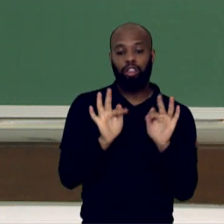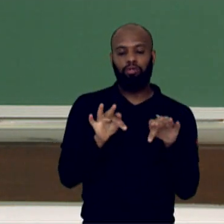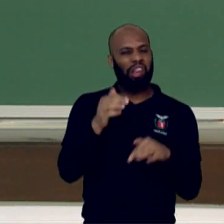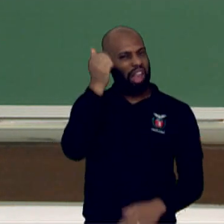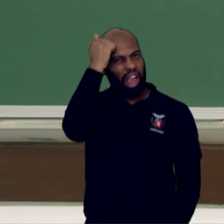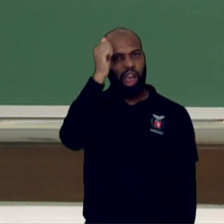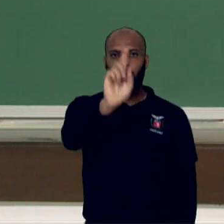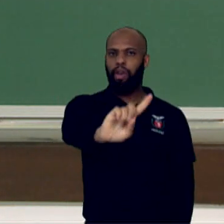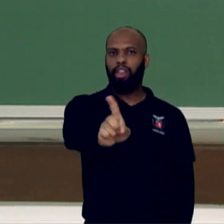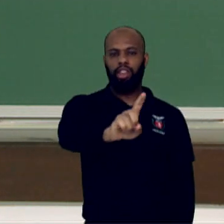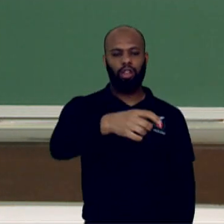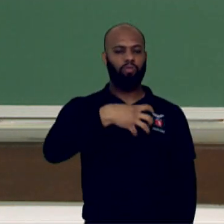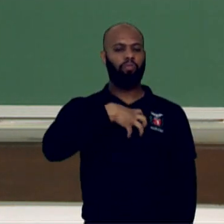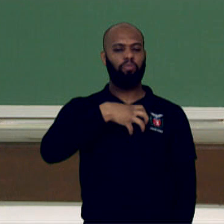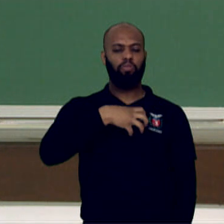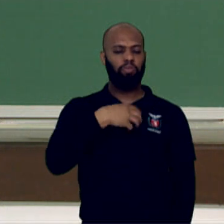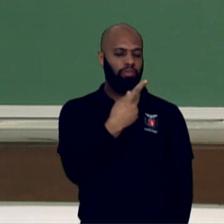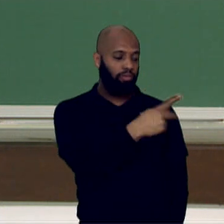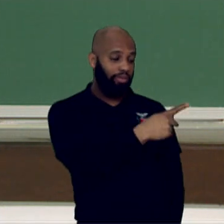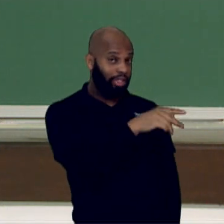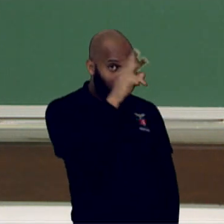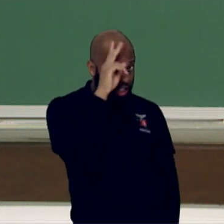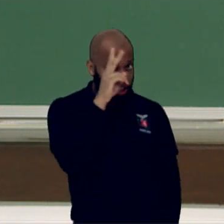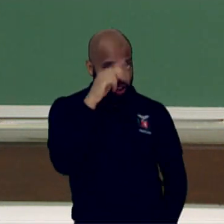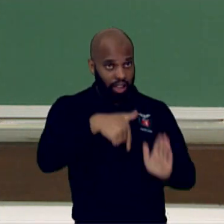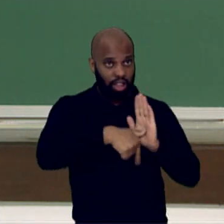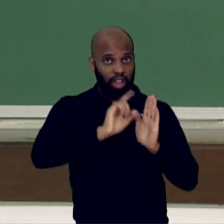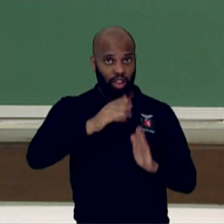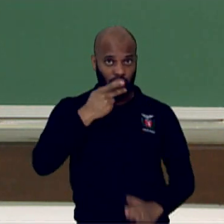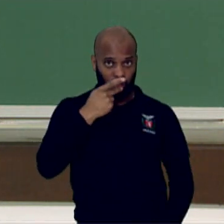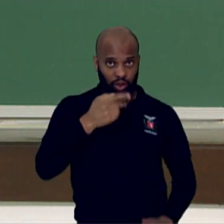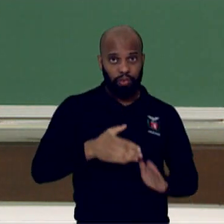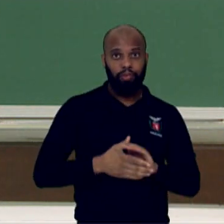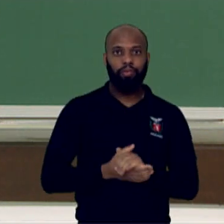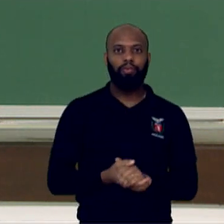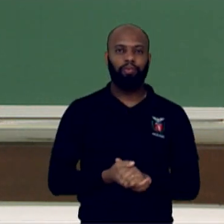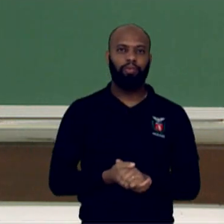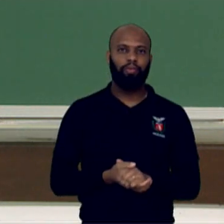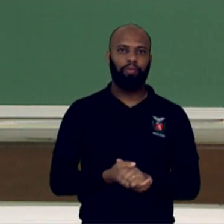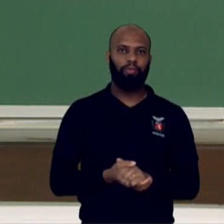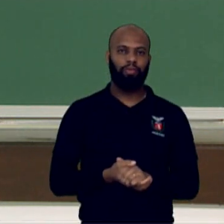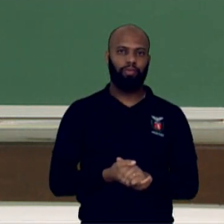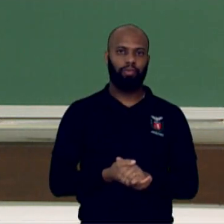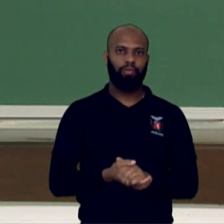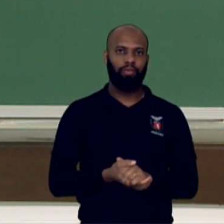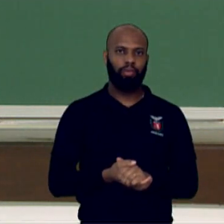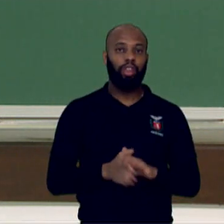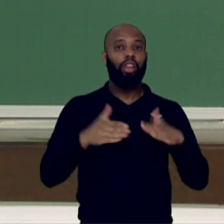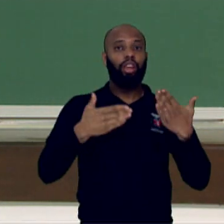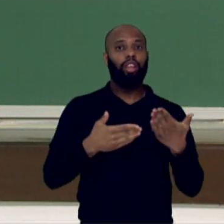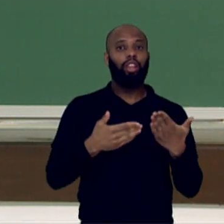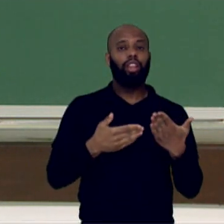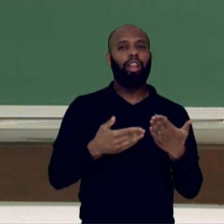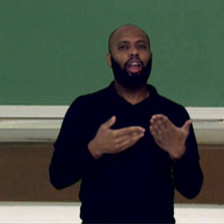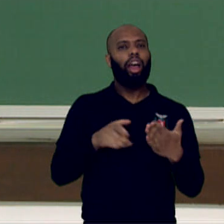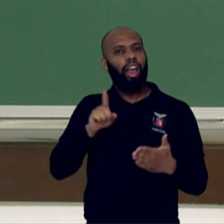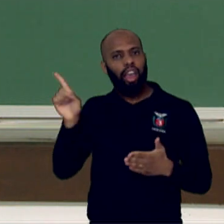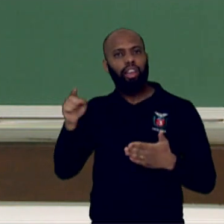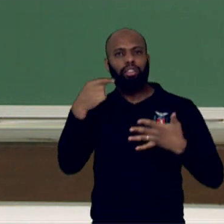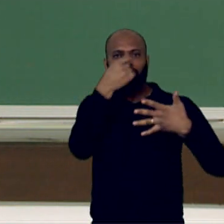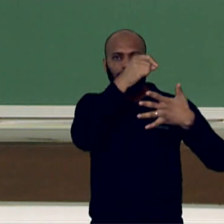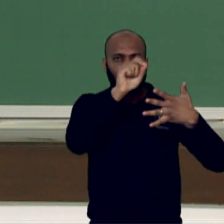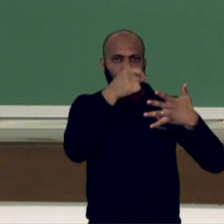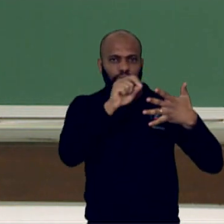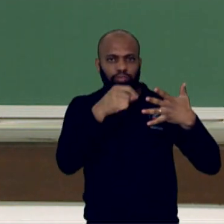se arrepende da sua atitude. Lembram que nós comentamos na aula passada? Então, esses, pessoal, que são os elementos